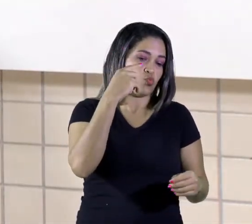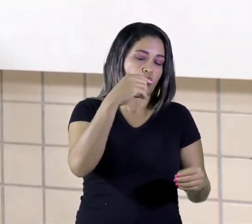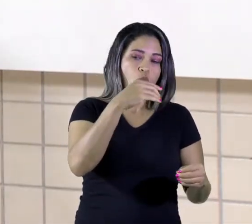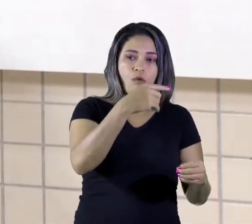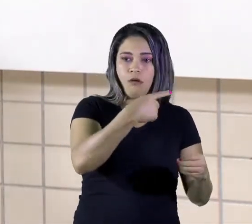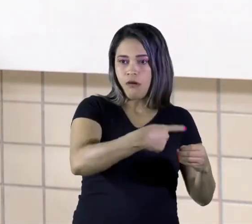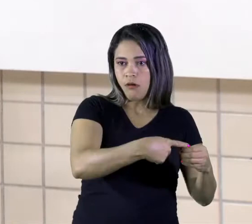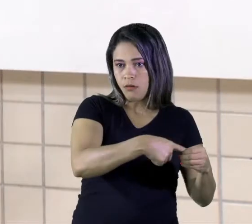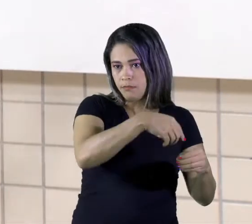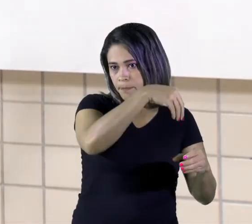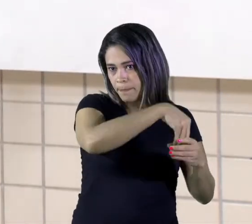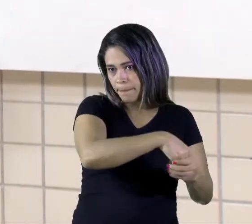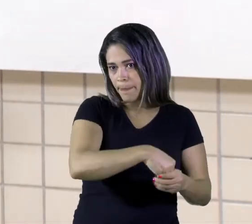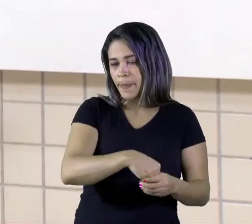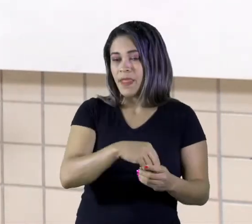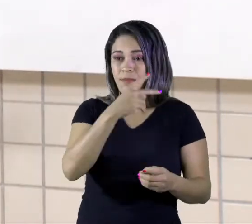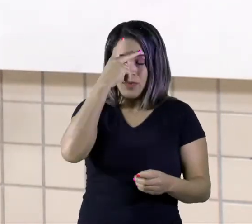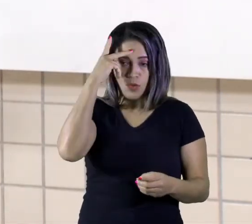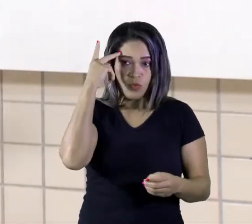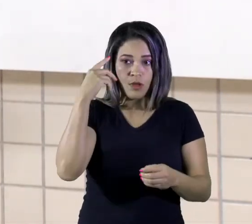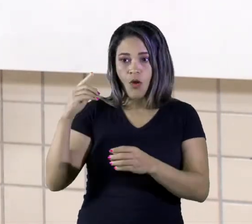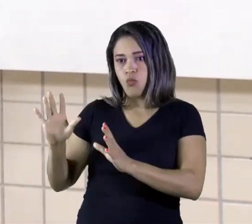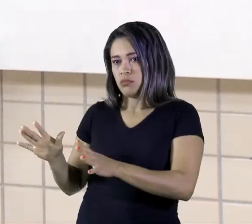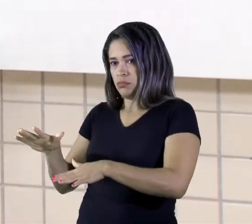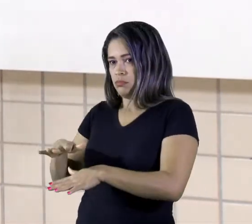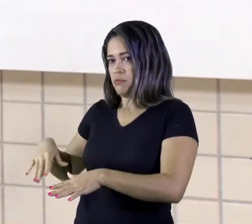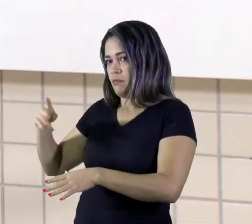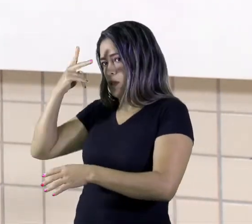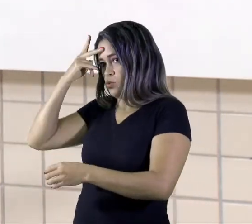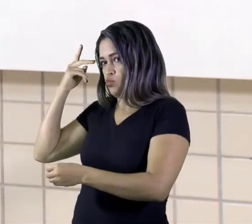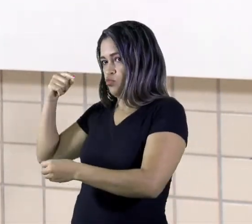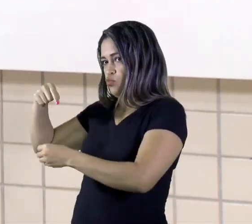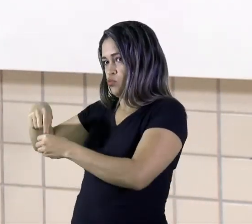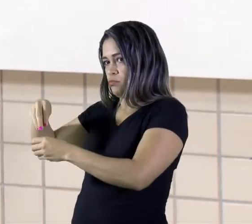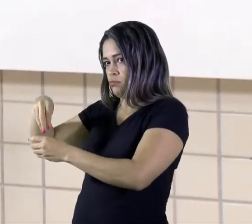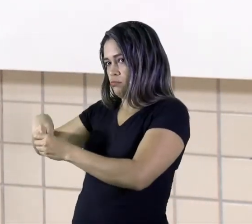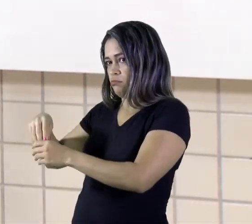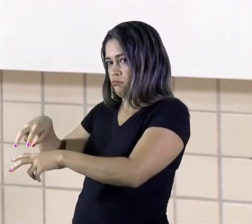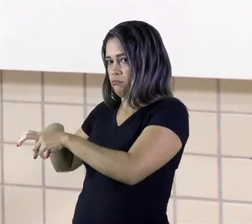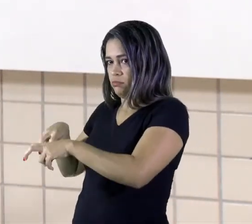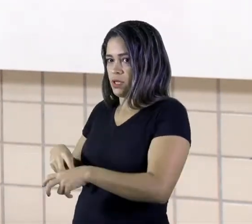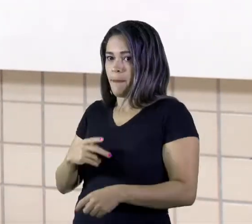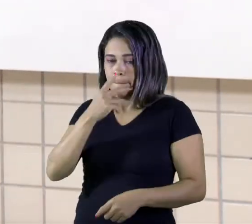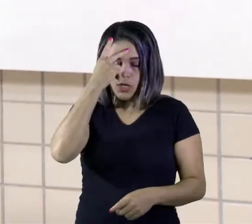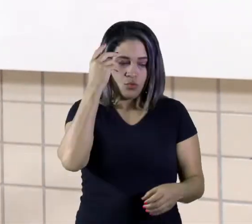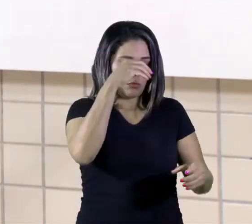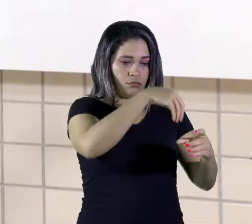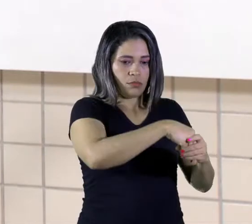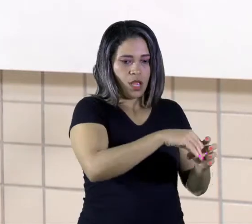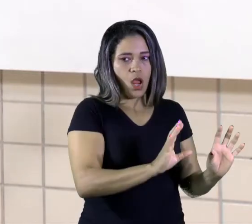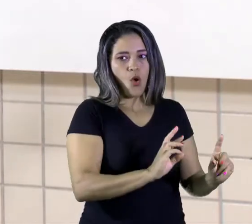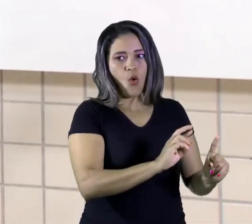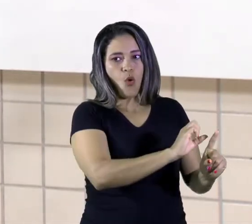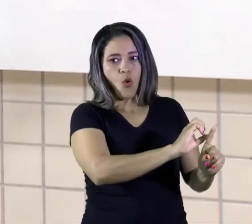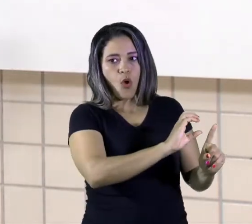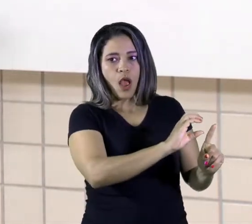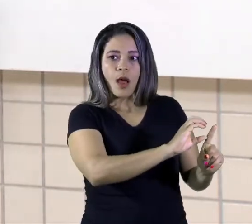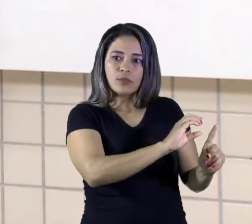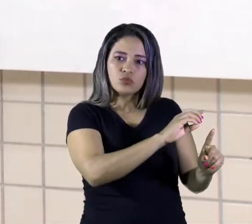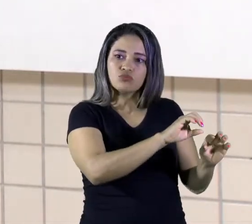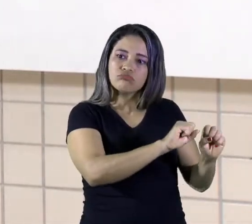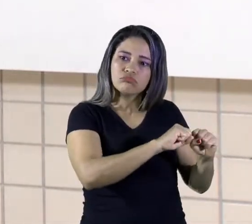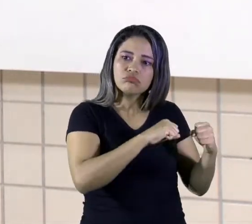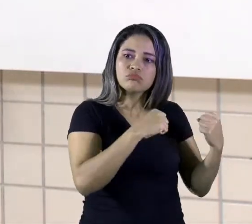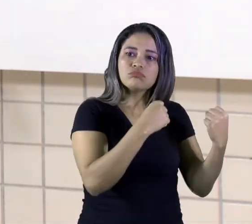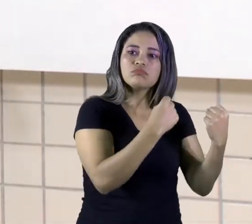campo. As pessoas que moram na cidade formam a comunidade urbana, zona urbana, certo? E as pessoas